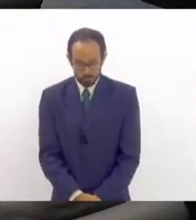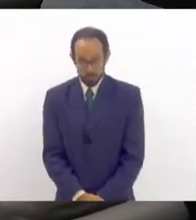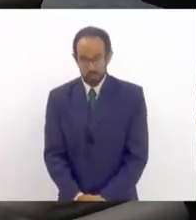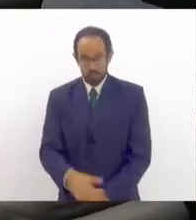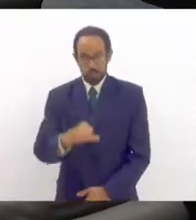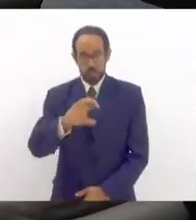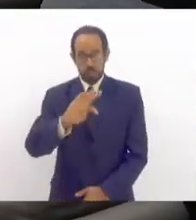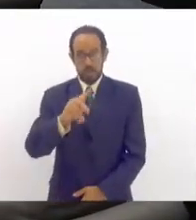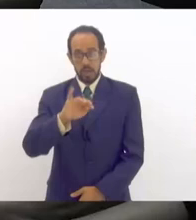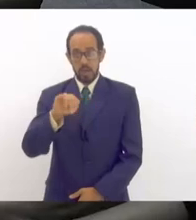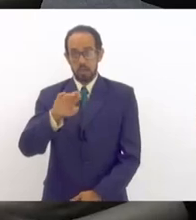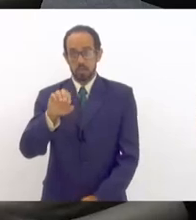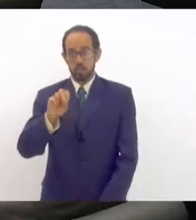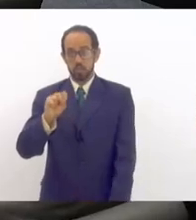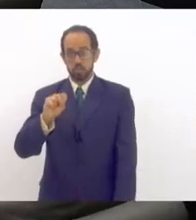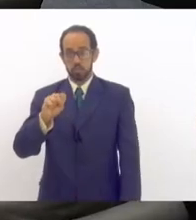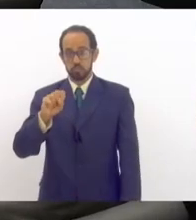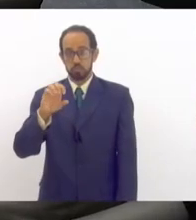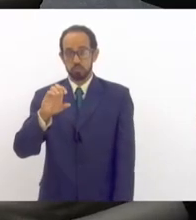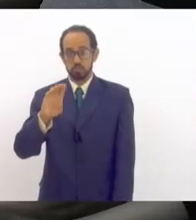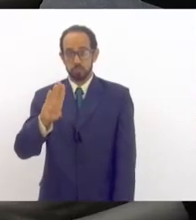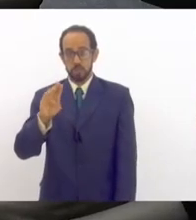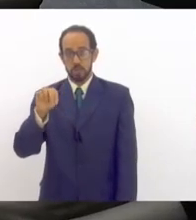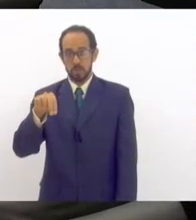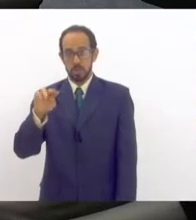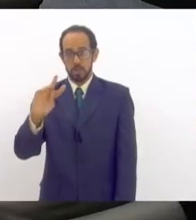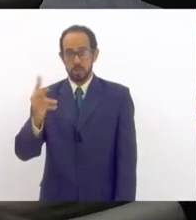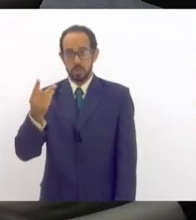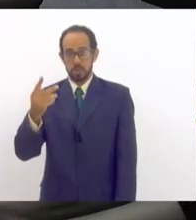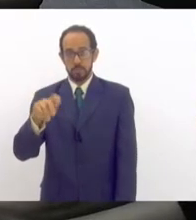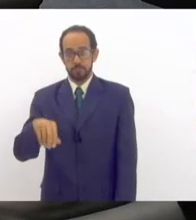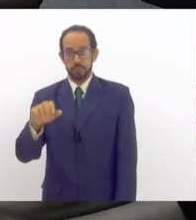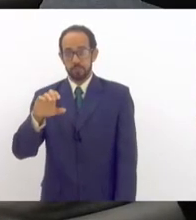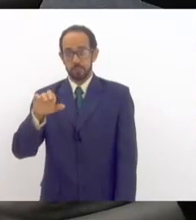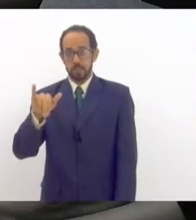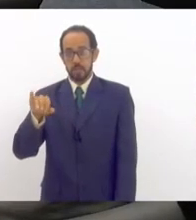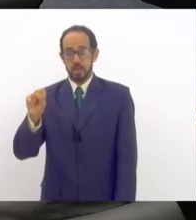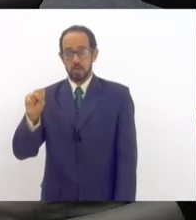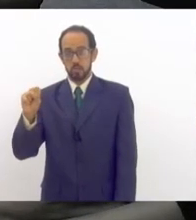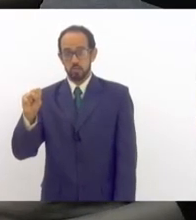Carlinhos BNH Carlos Macedo